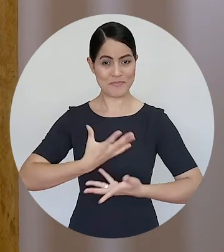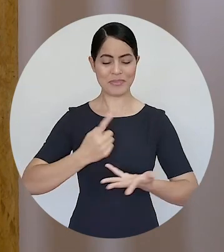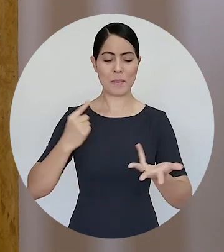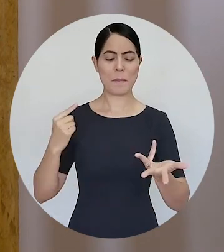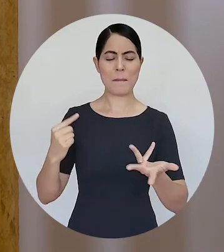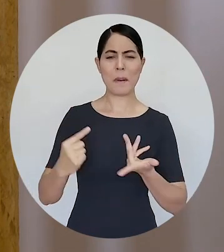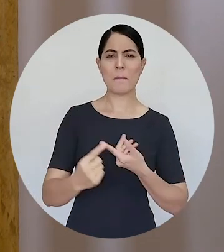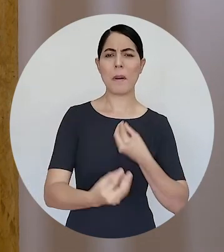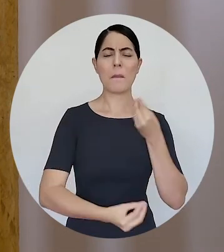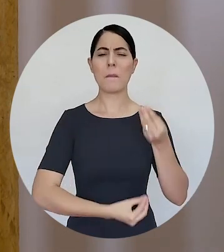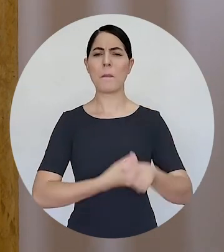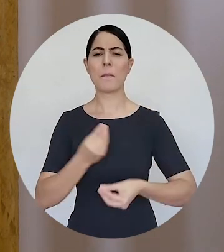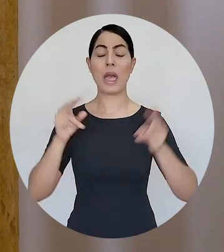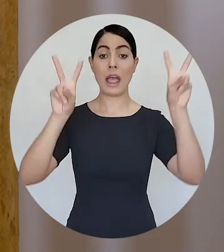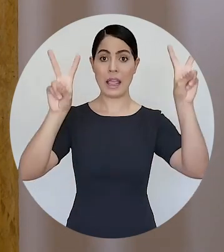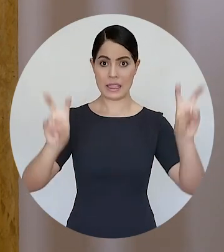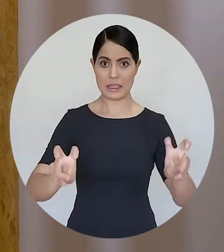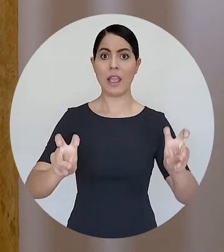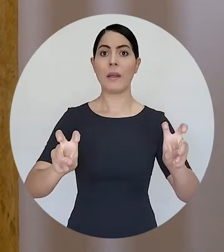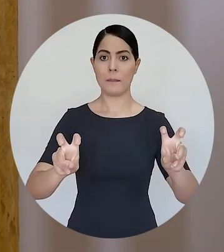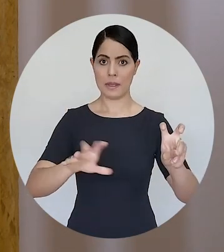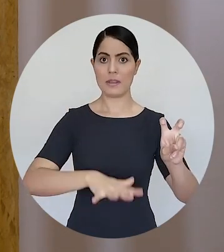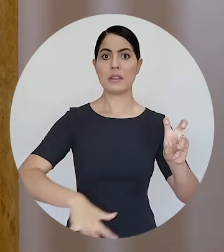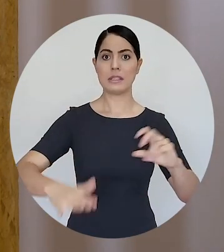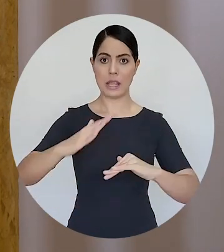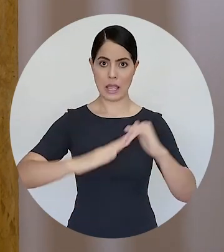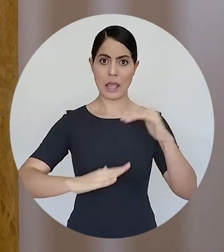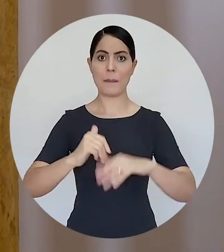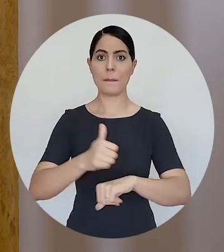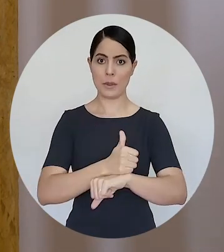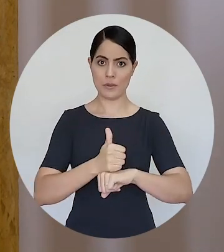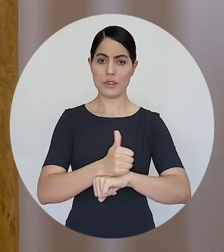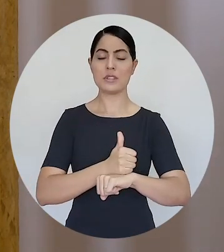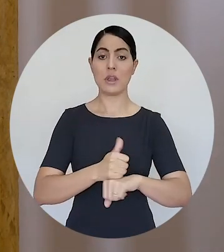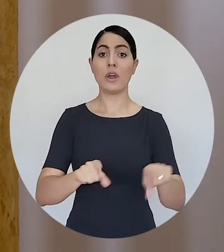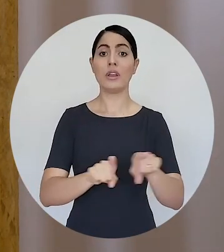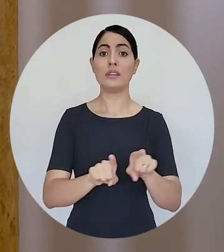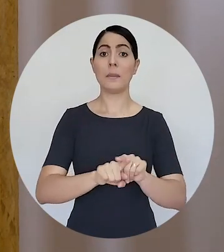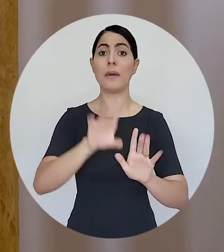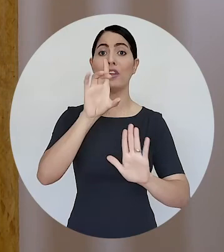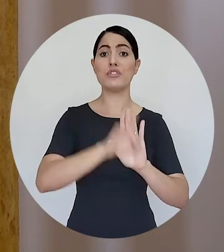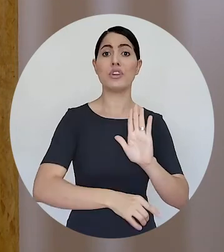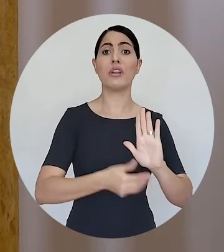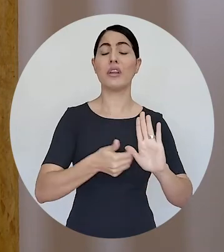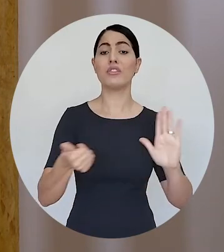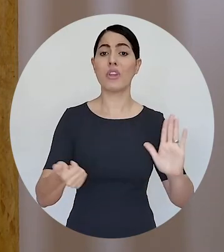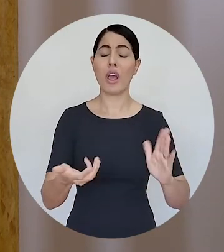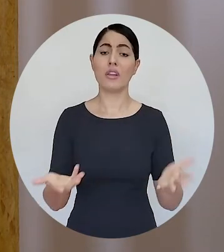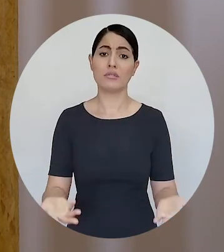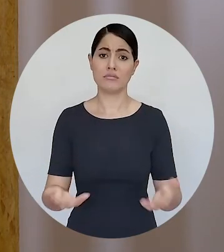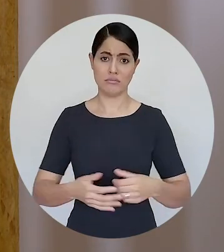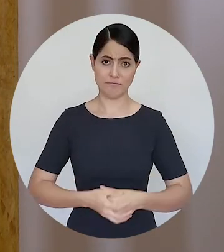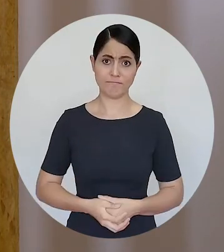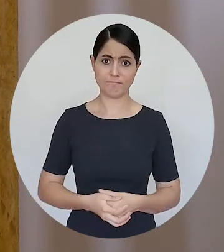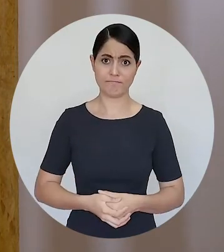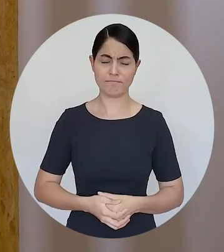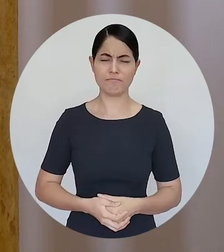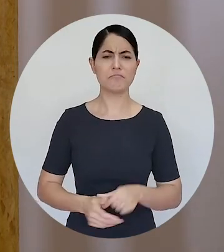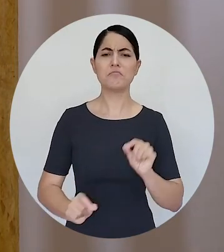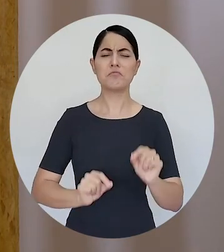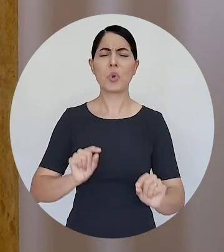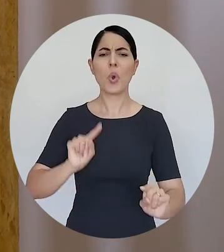negras advogadas relatando situações de racismo na profissão e violação das prerrogativas.